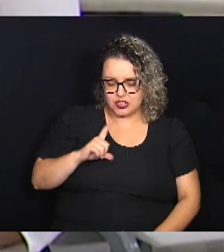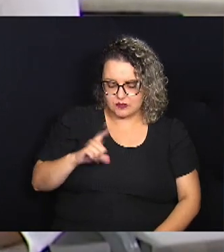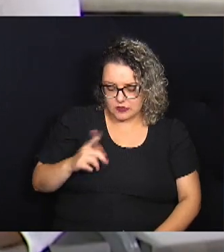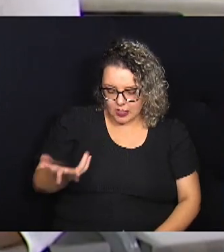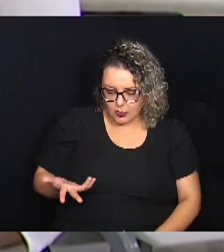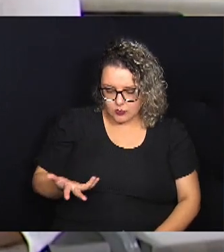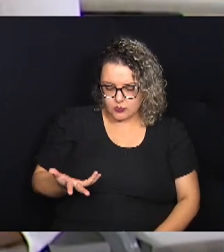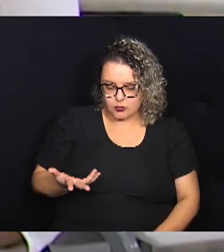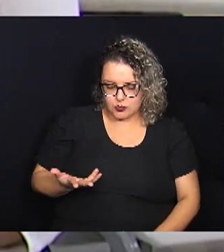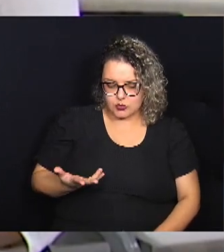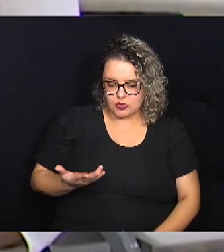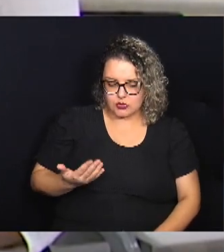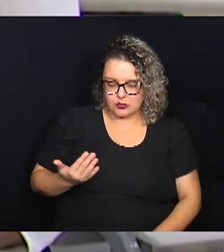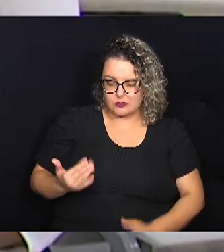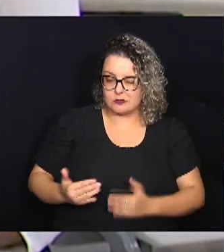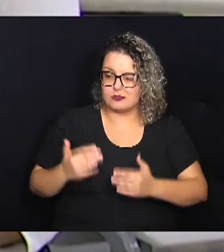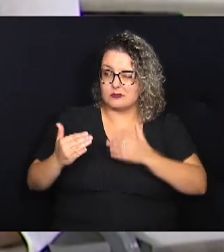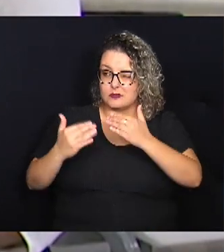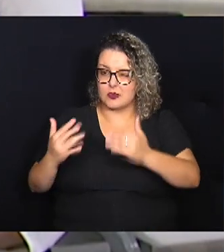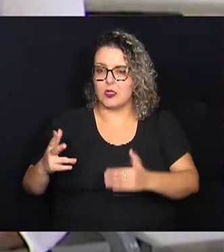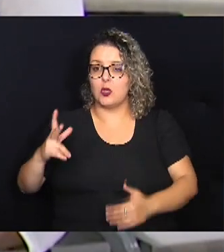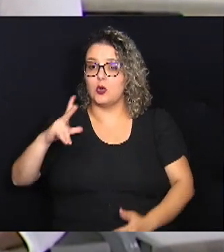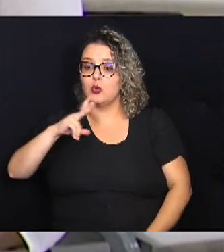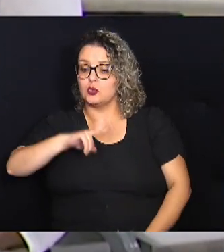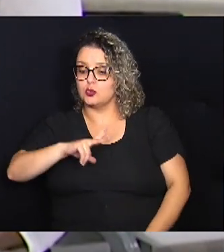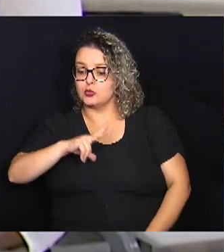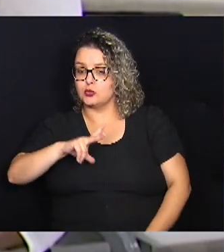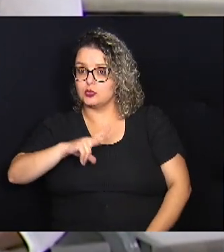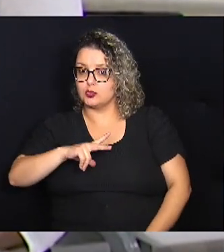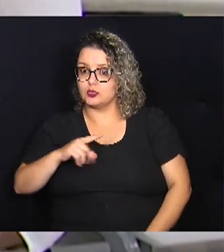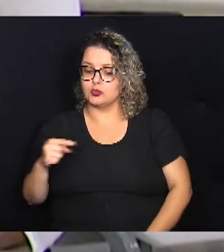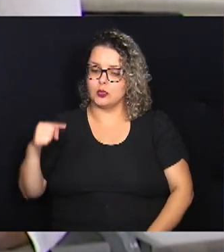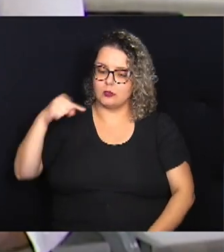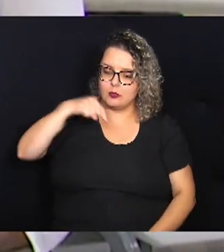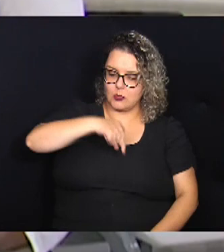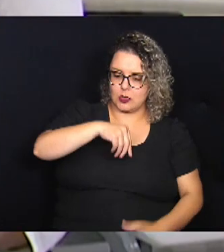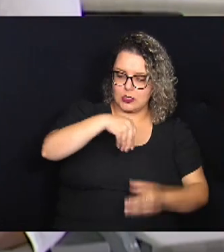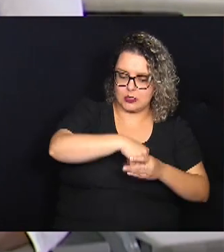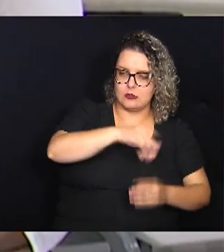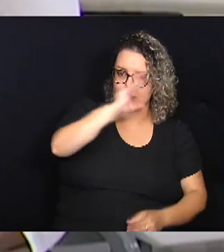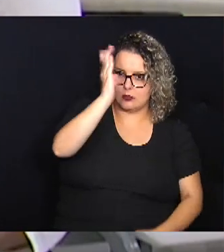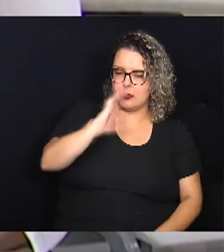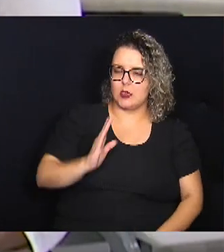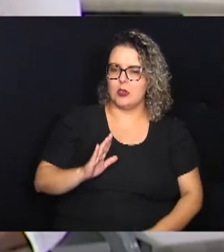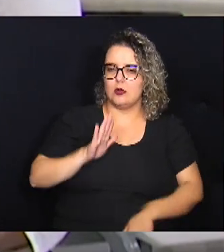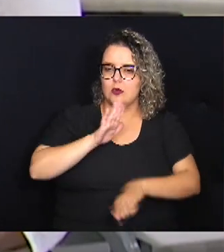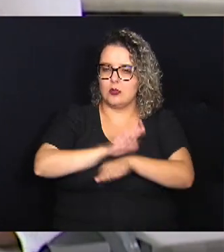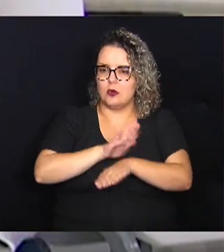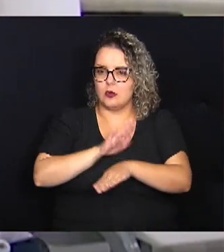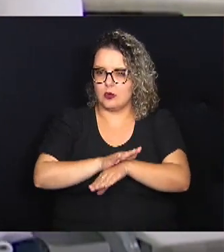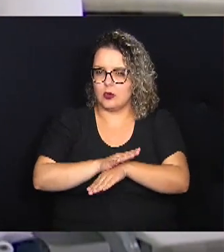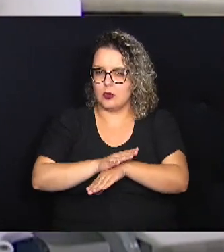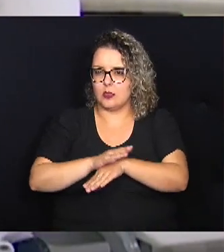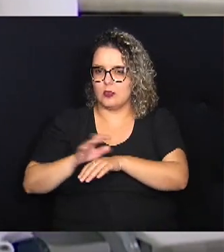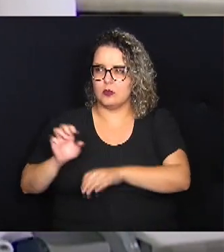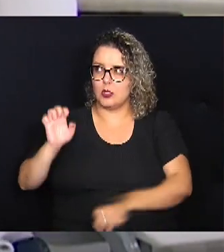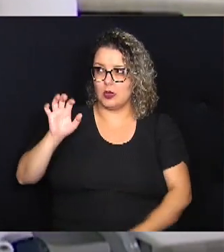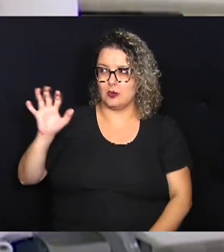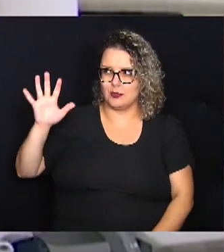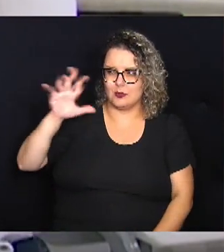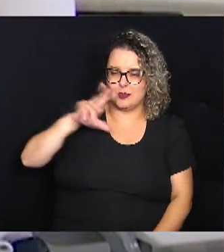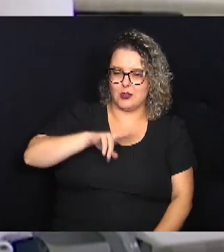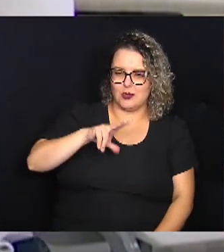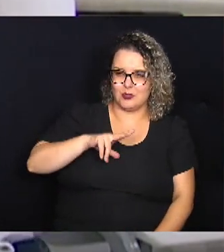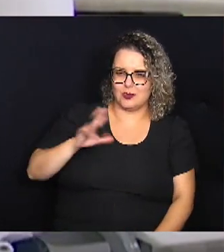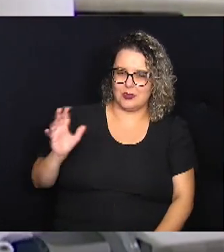formação do português aqui, claro, a contribuição com a vinda do português europeu, mas estando